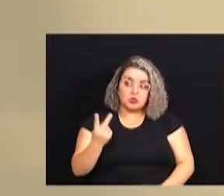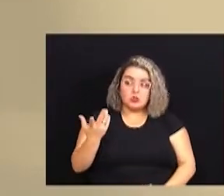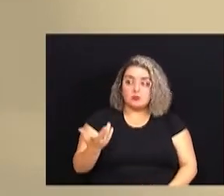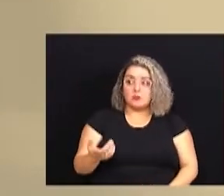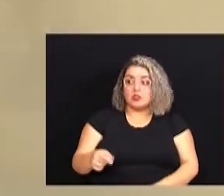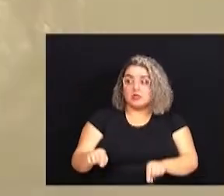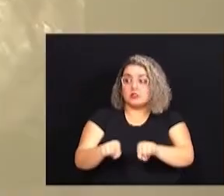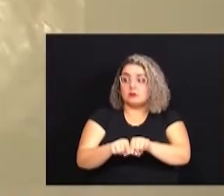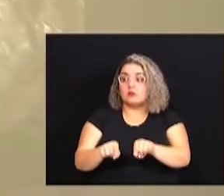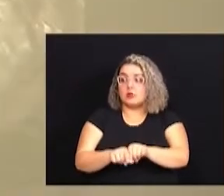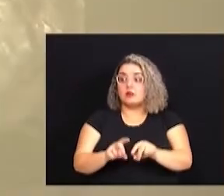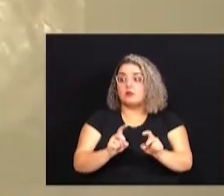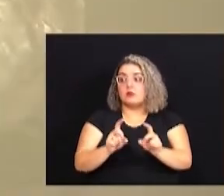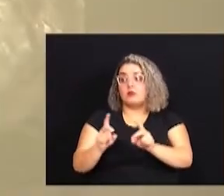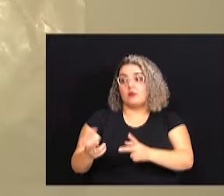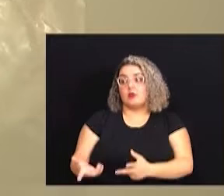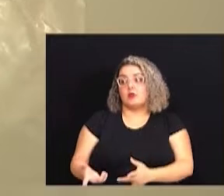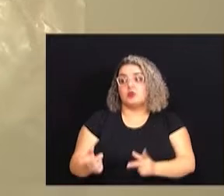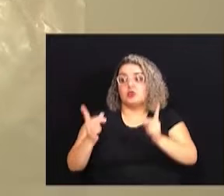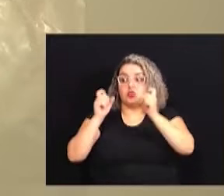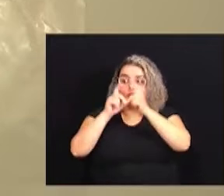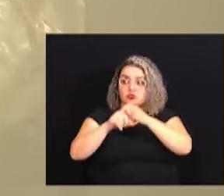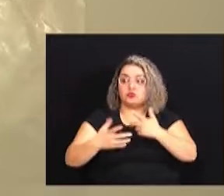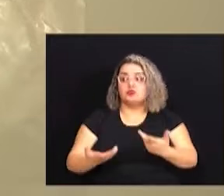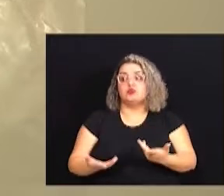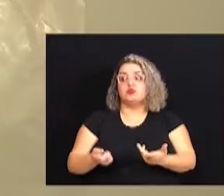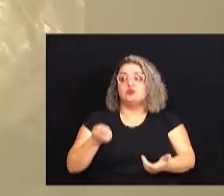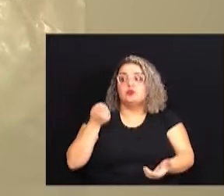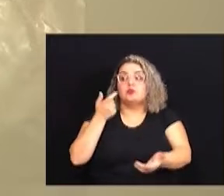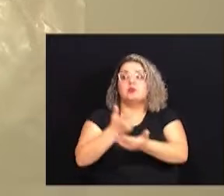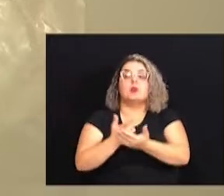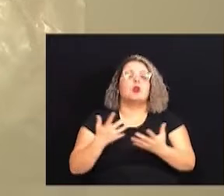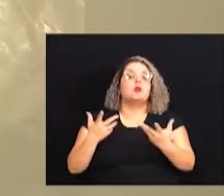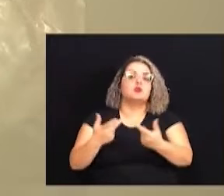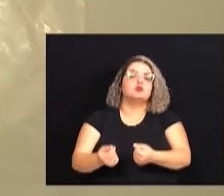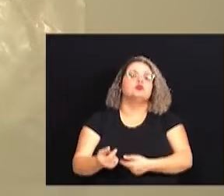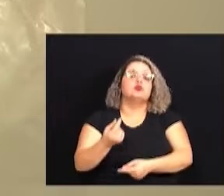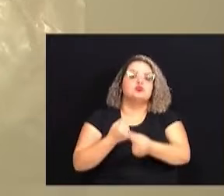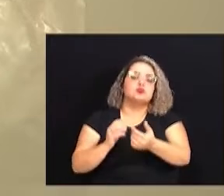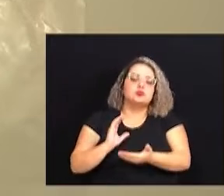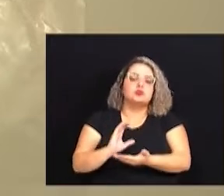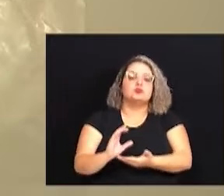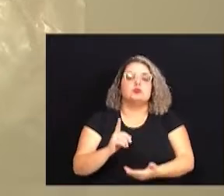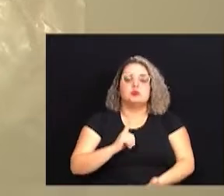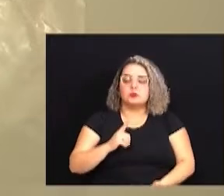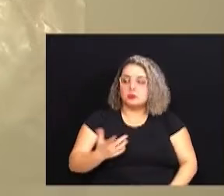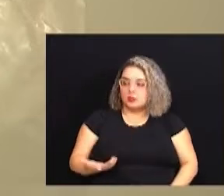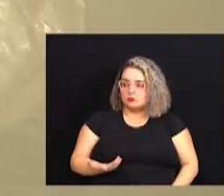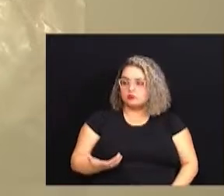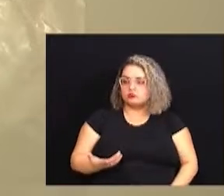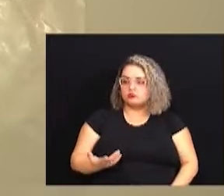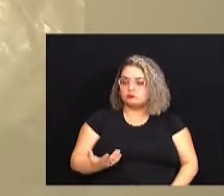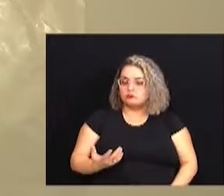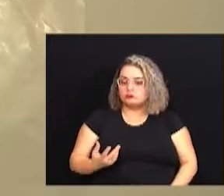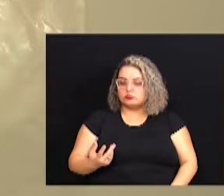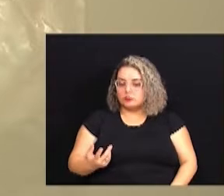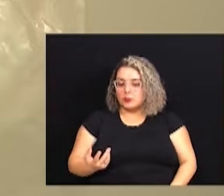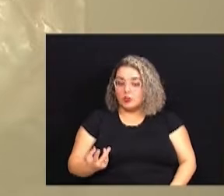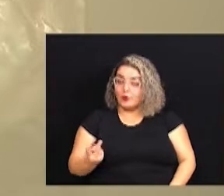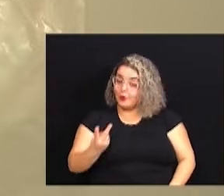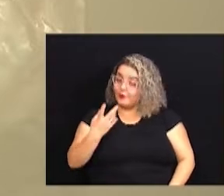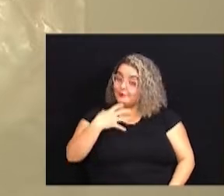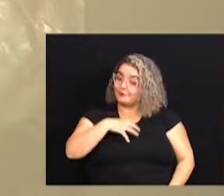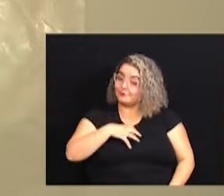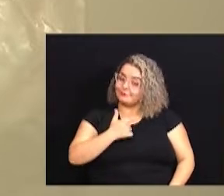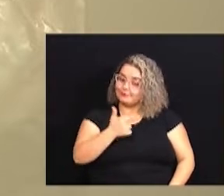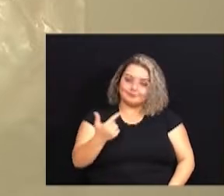pode valorizar, mas também o valor que você vai vender dificilmente vai ser um valor que vai pagar todo o investimento que você fez. O valor sentimental não dá